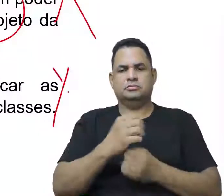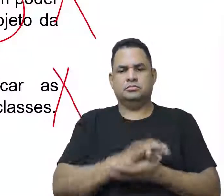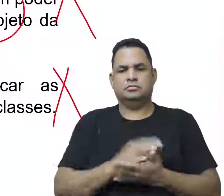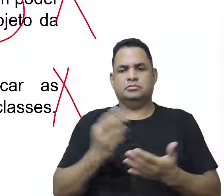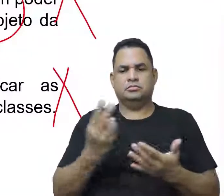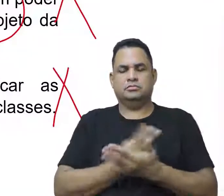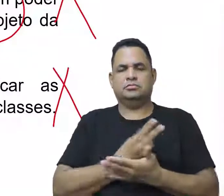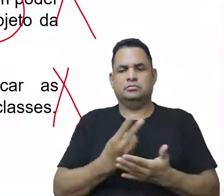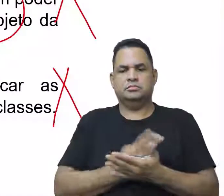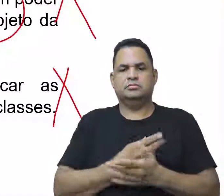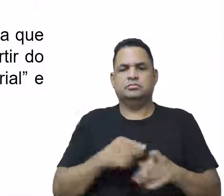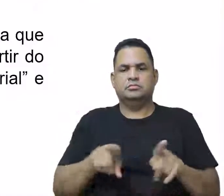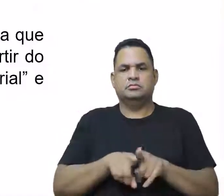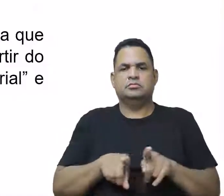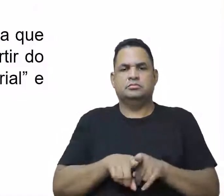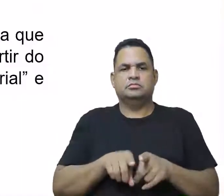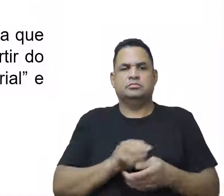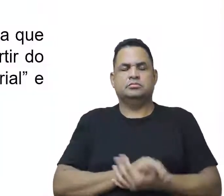está errado também.